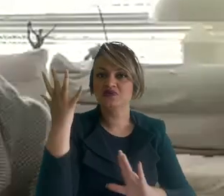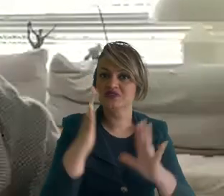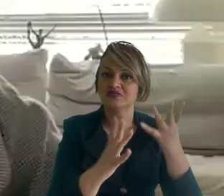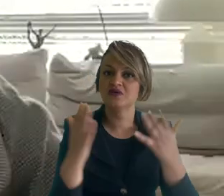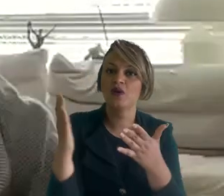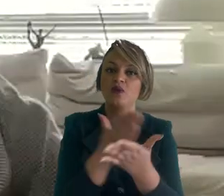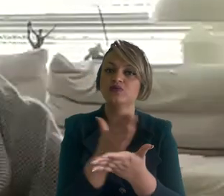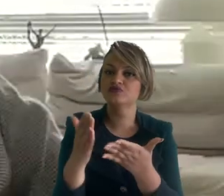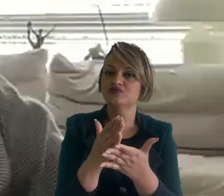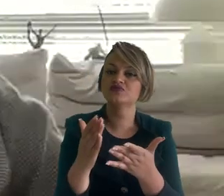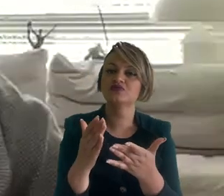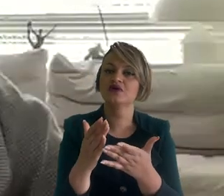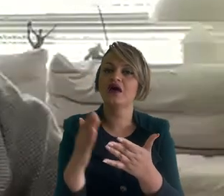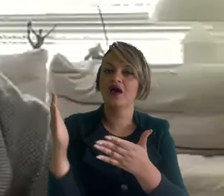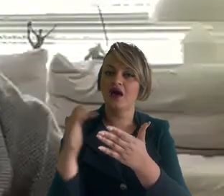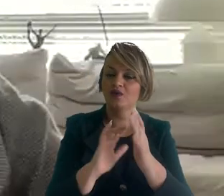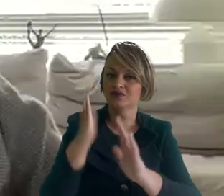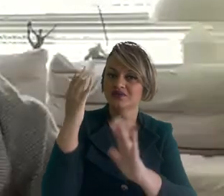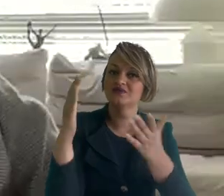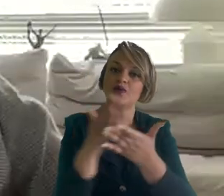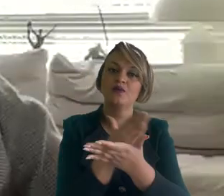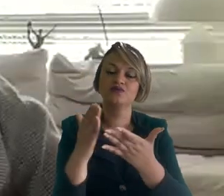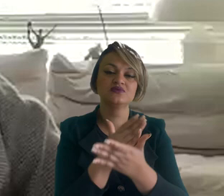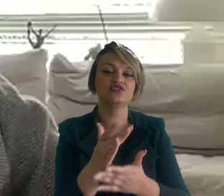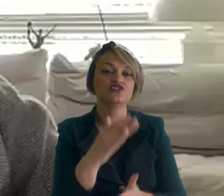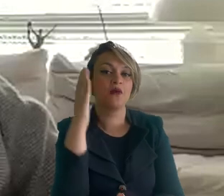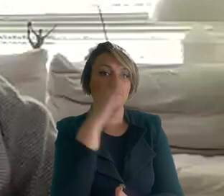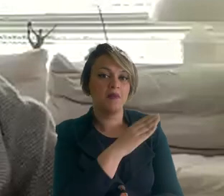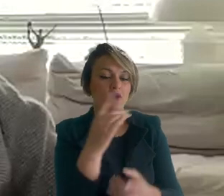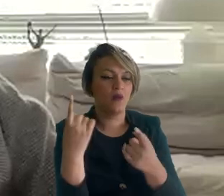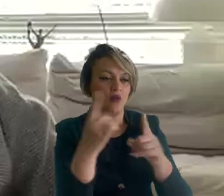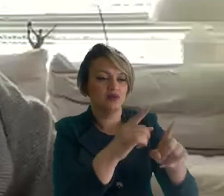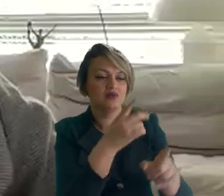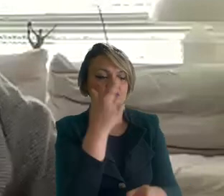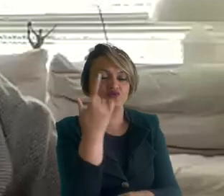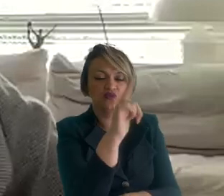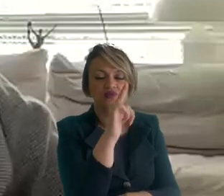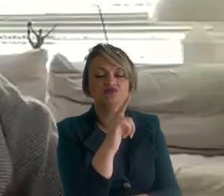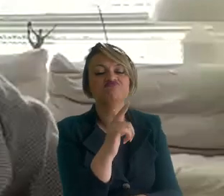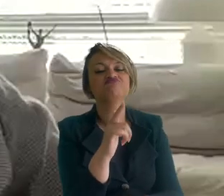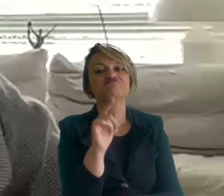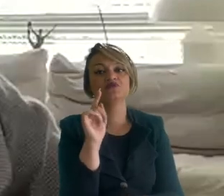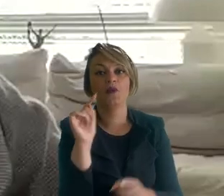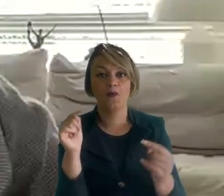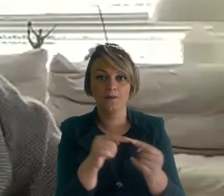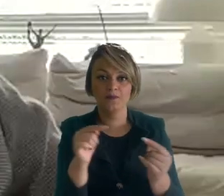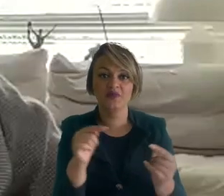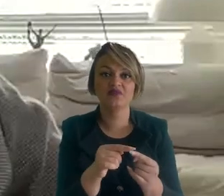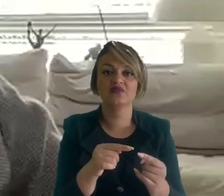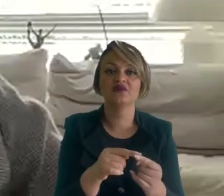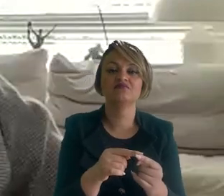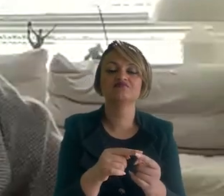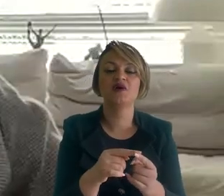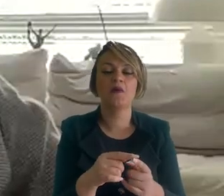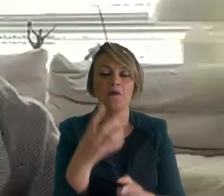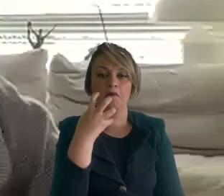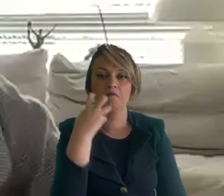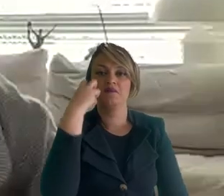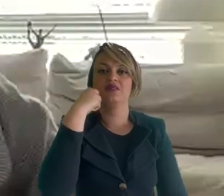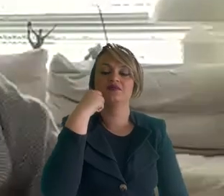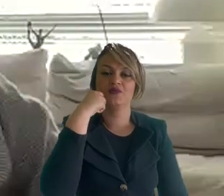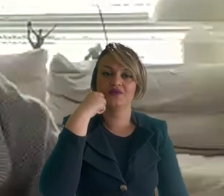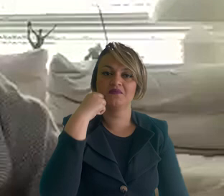nós queira causamos de mal para outra responde o nosso patrimônio